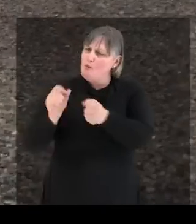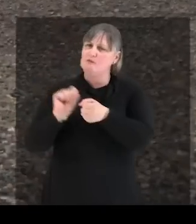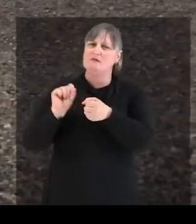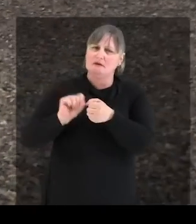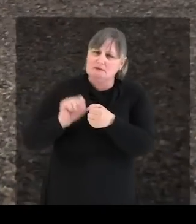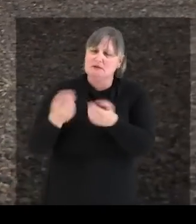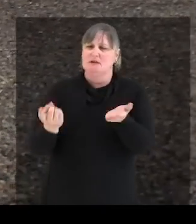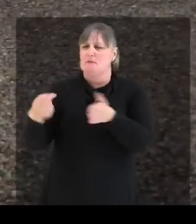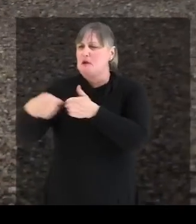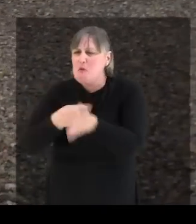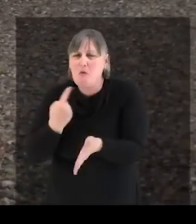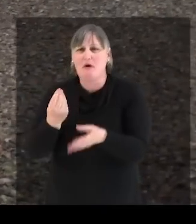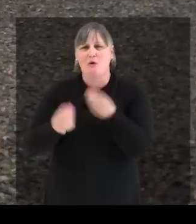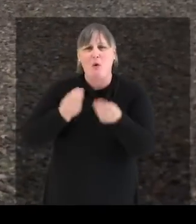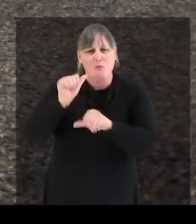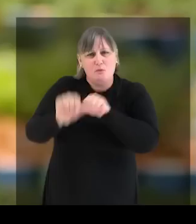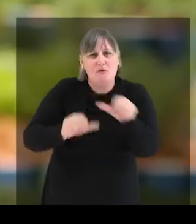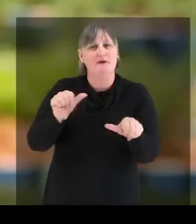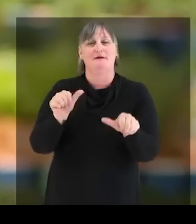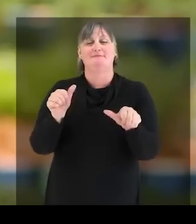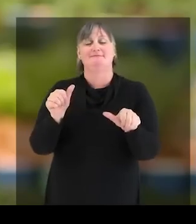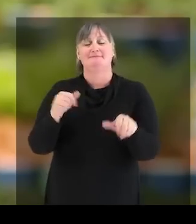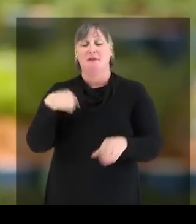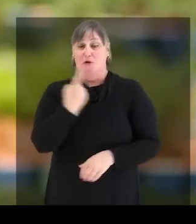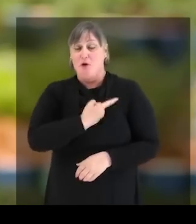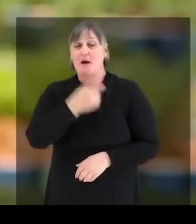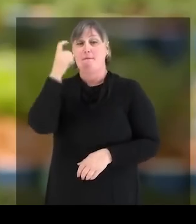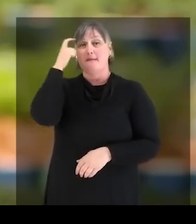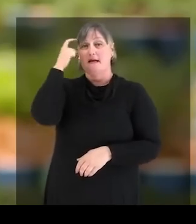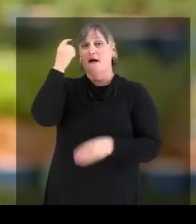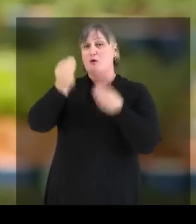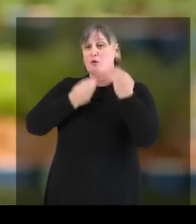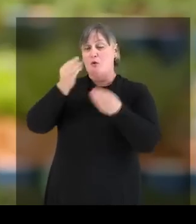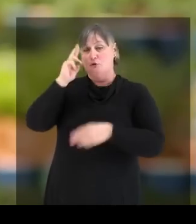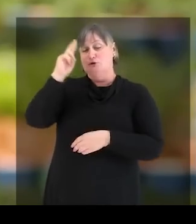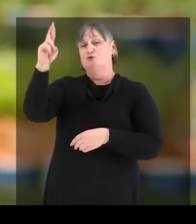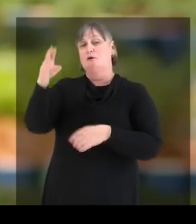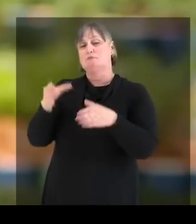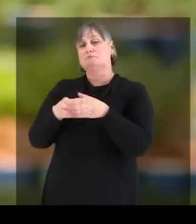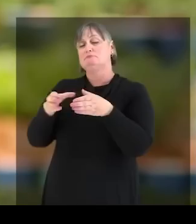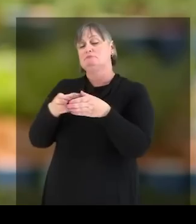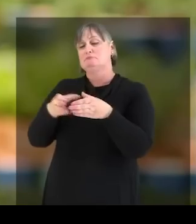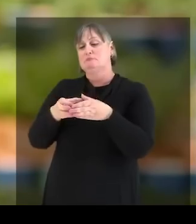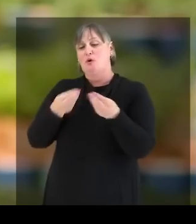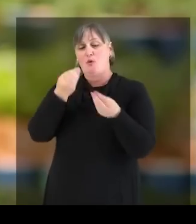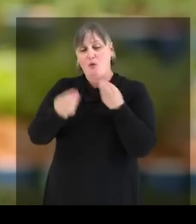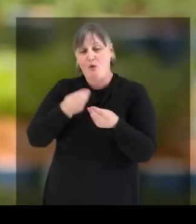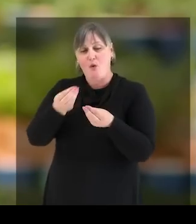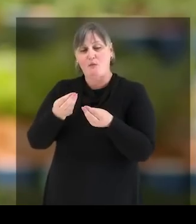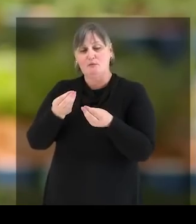fazer? Como nós vamos mudar aquilo? Daí pensamos, enquanto equipe gestora, como levar isso para